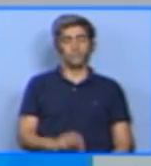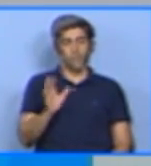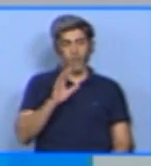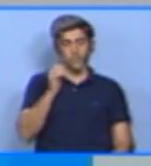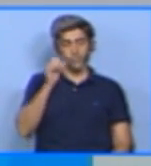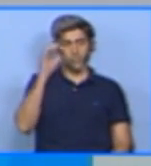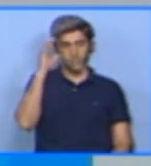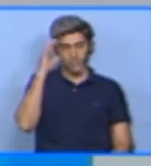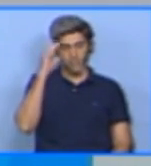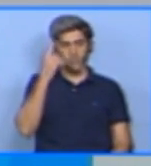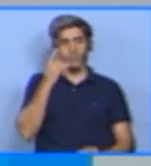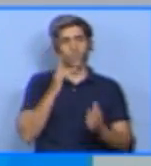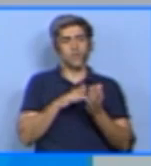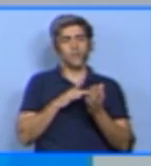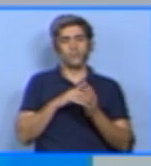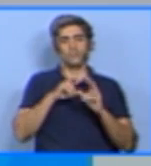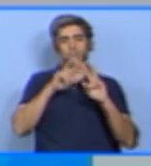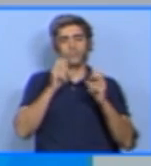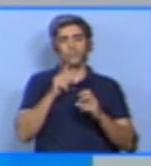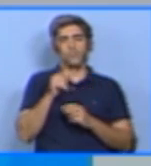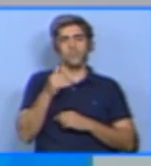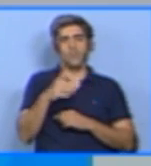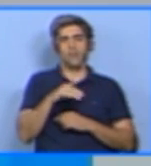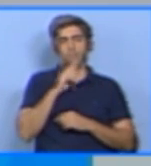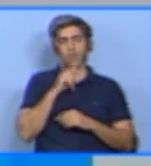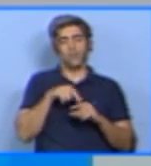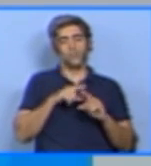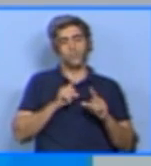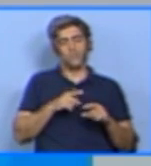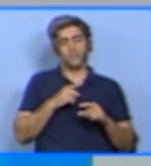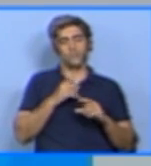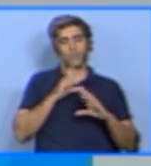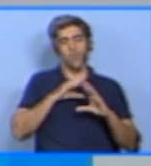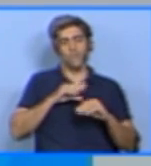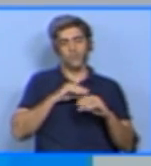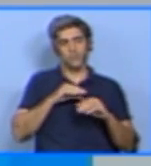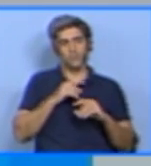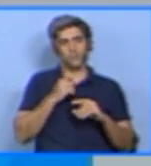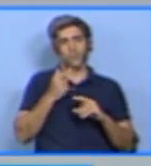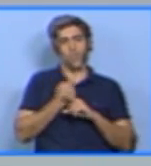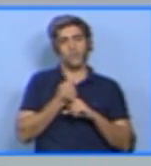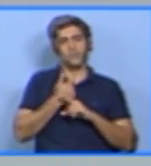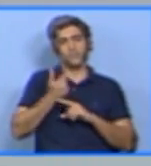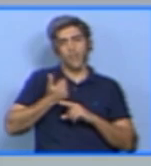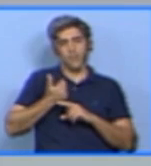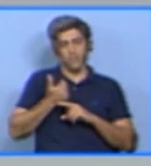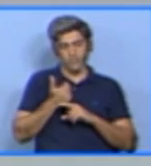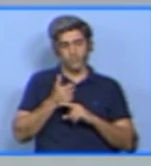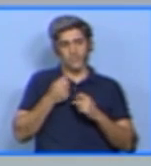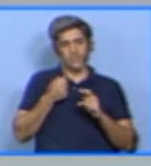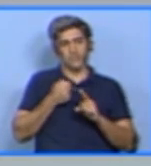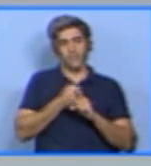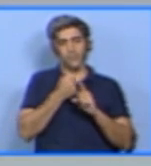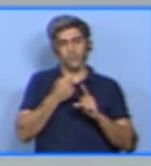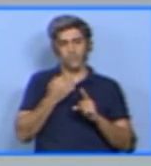Olá, muito boa tarde. Um livro sobre o mal pode ser o ponto de partida para uma conversa sobre o bem. É esse o desafio que